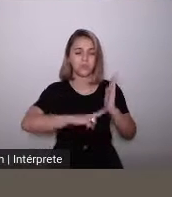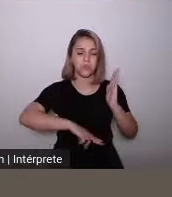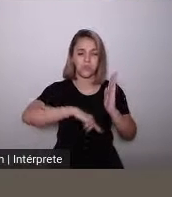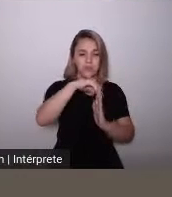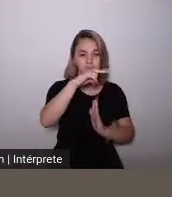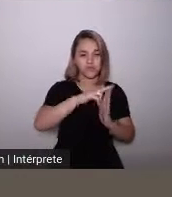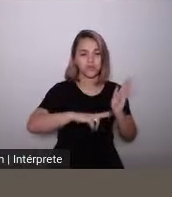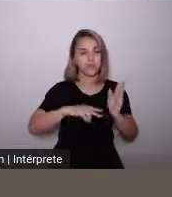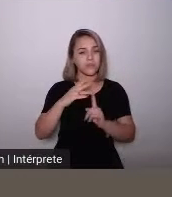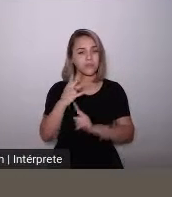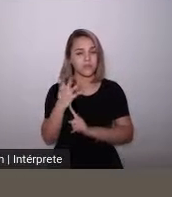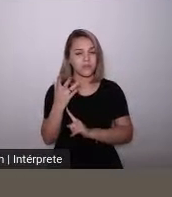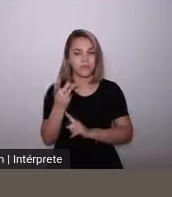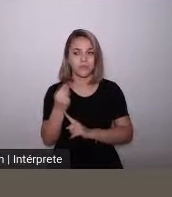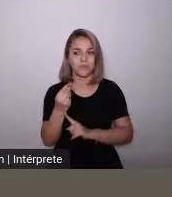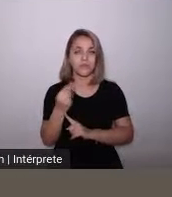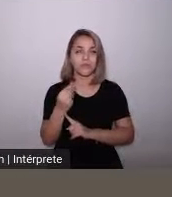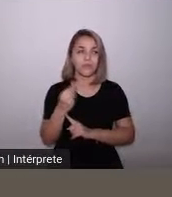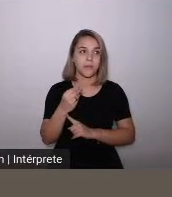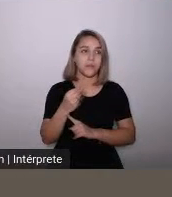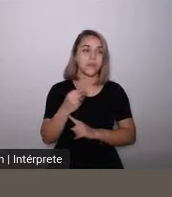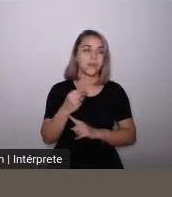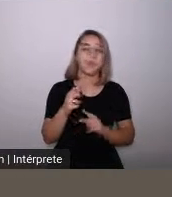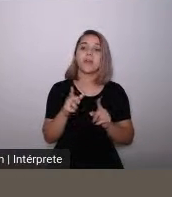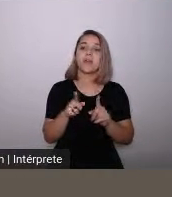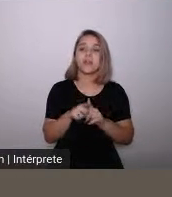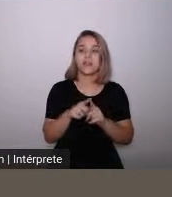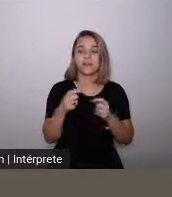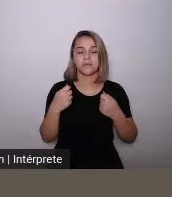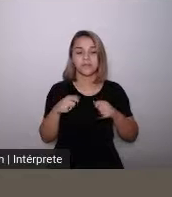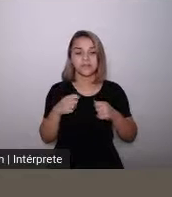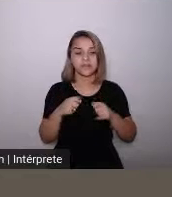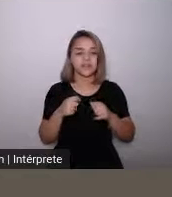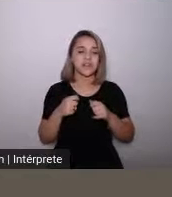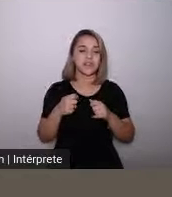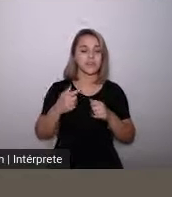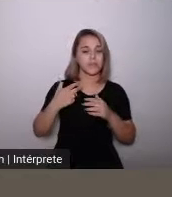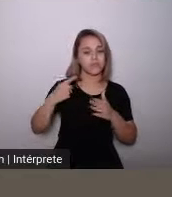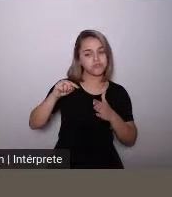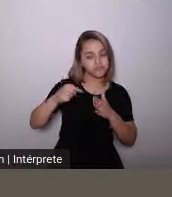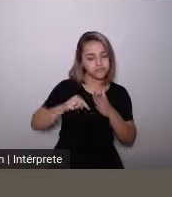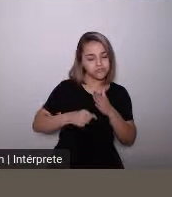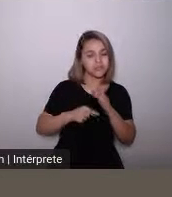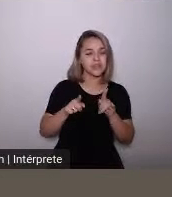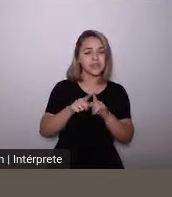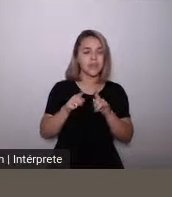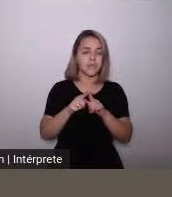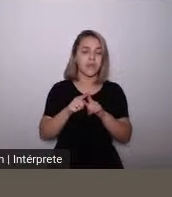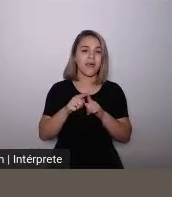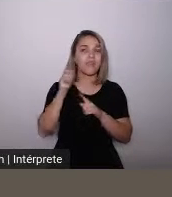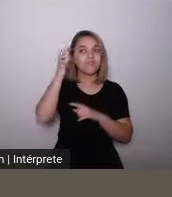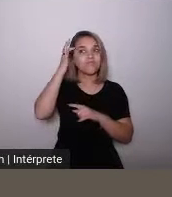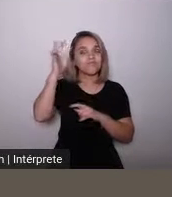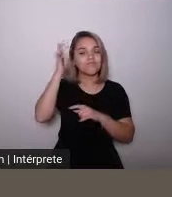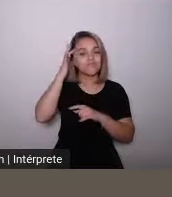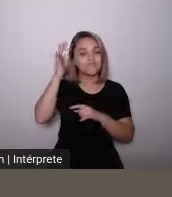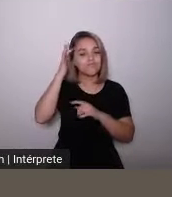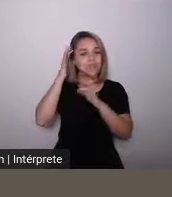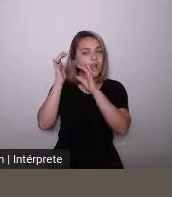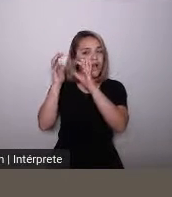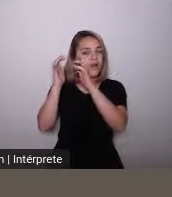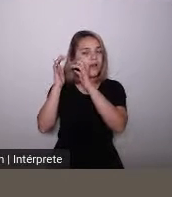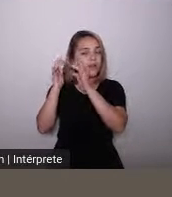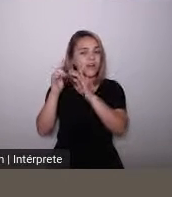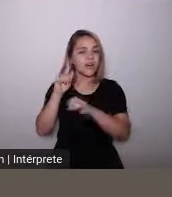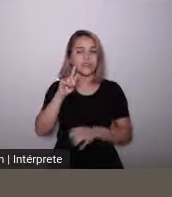a hipersensibilidade dos loucos, mas equilíbrio, intensidade e geometria mental. Quem no